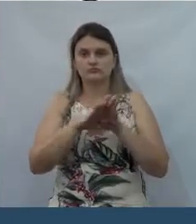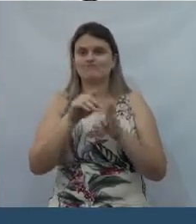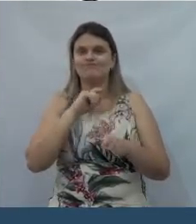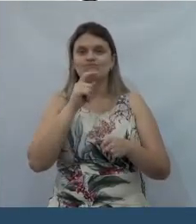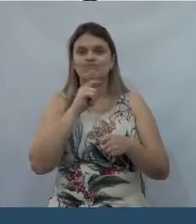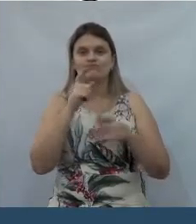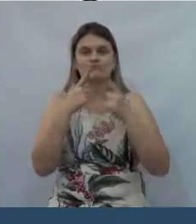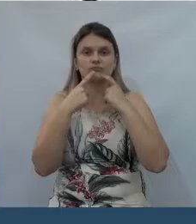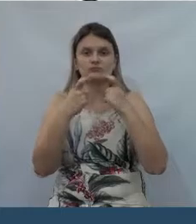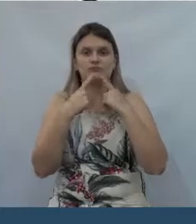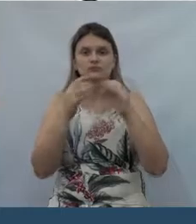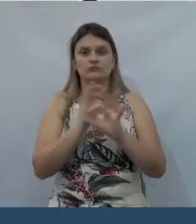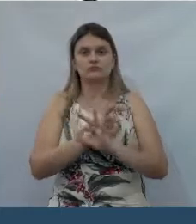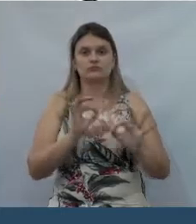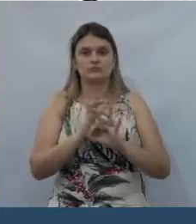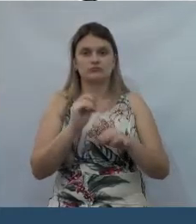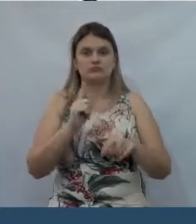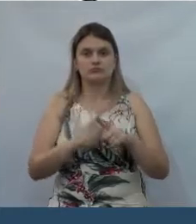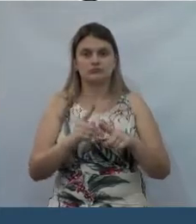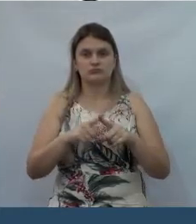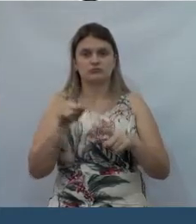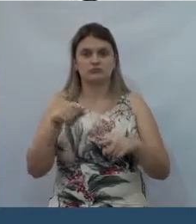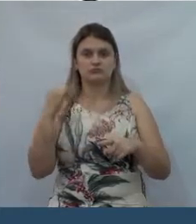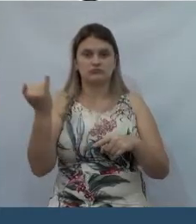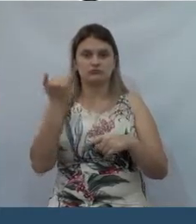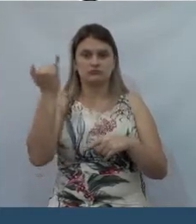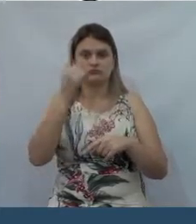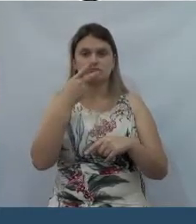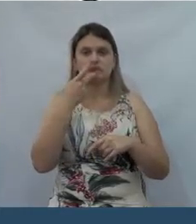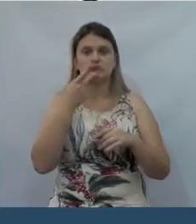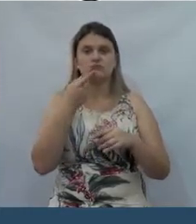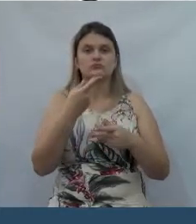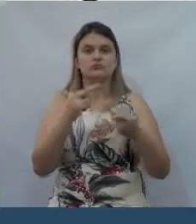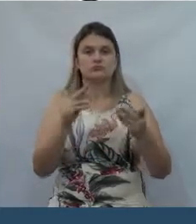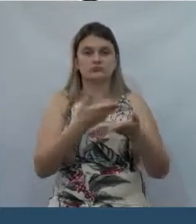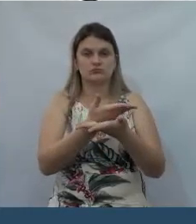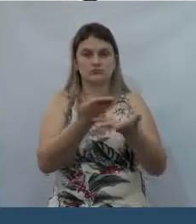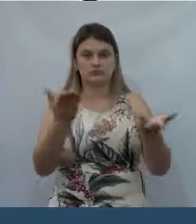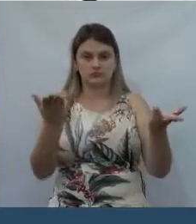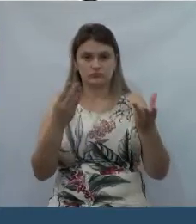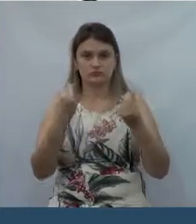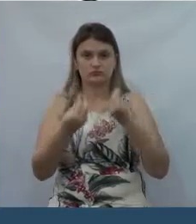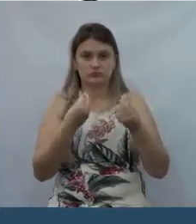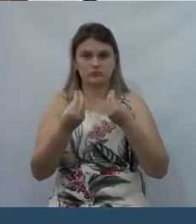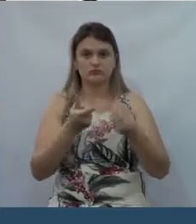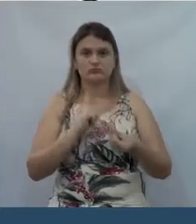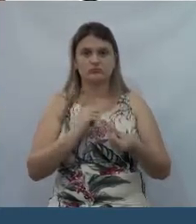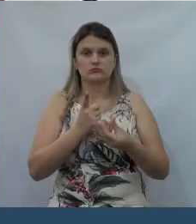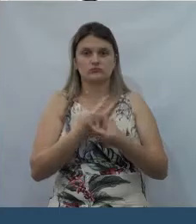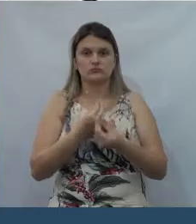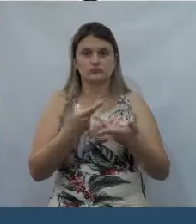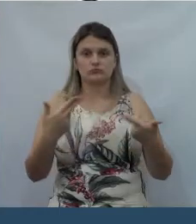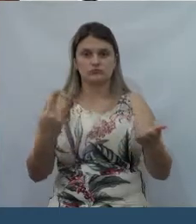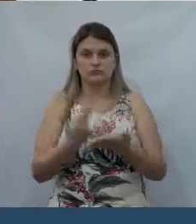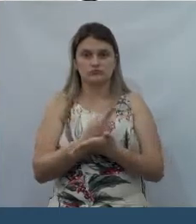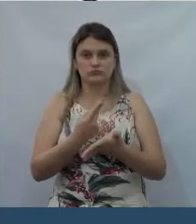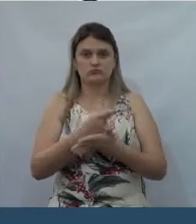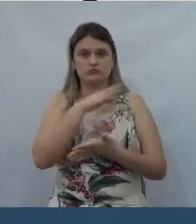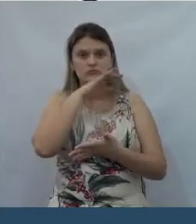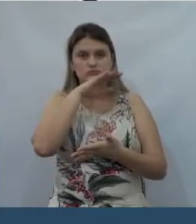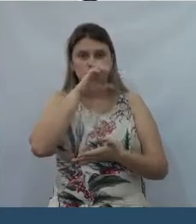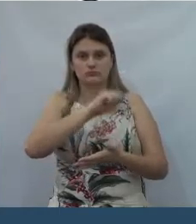adianta reclamar. É importante a participação e dizer para vocês assim como tem muitas coisas negativas